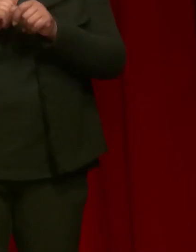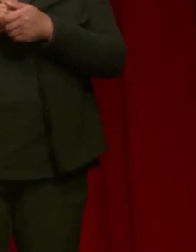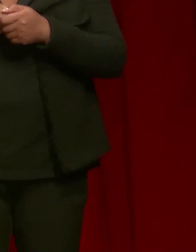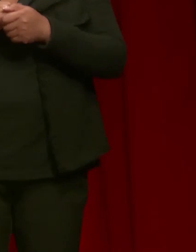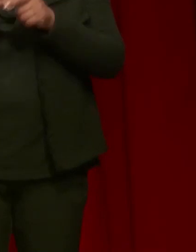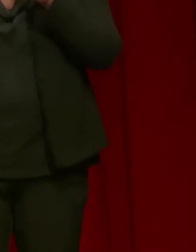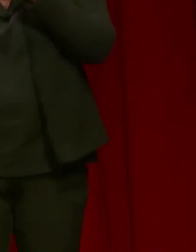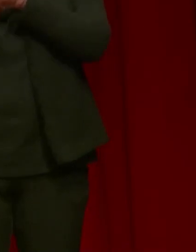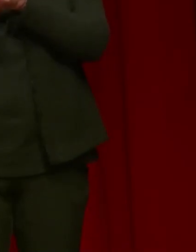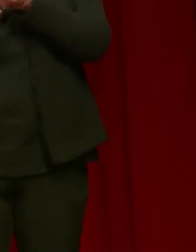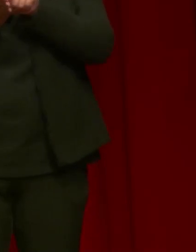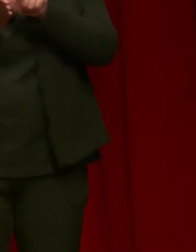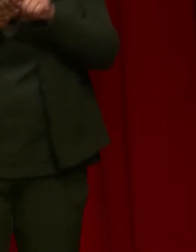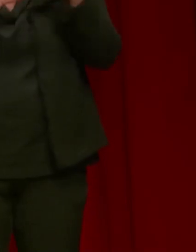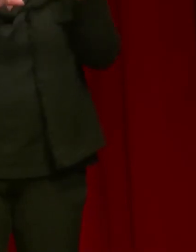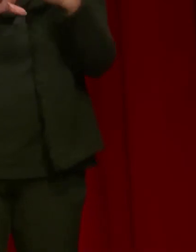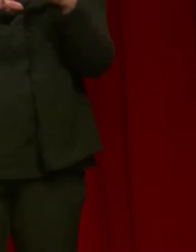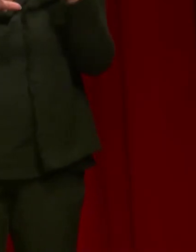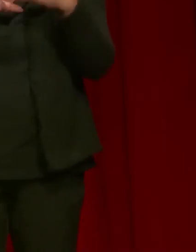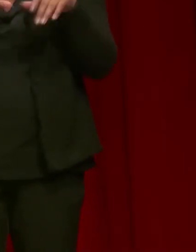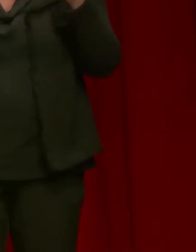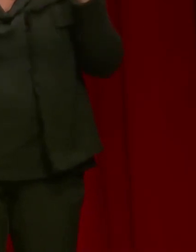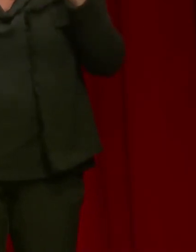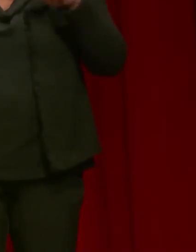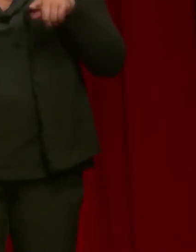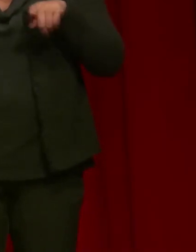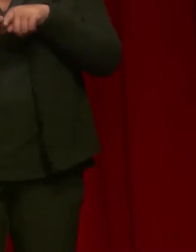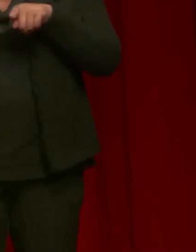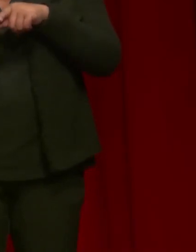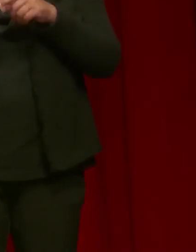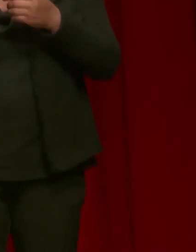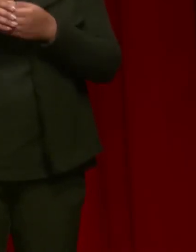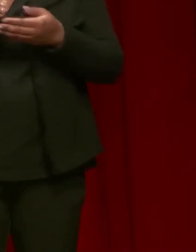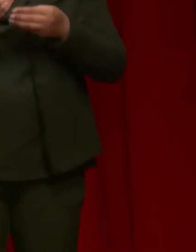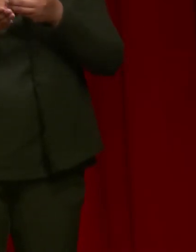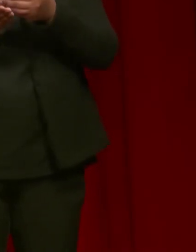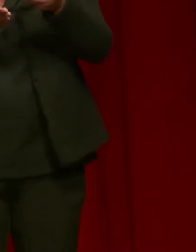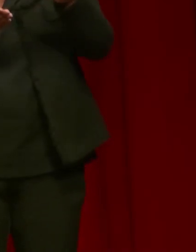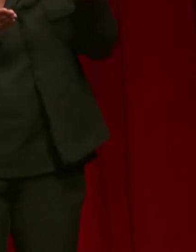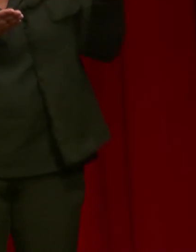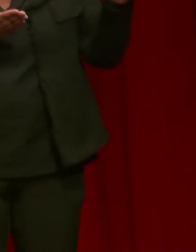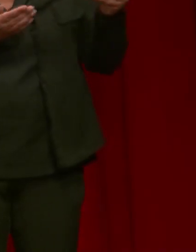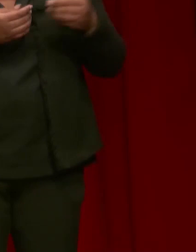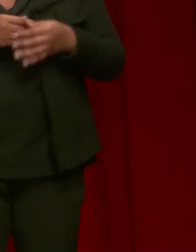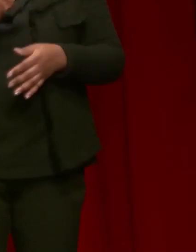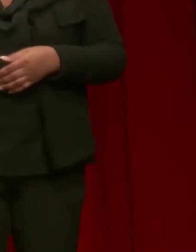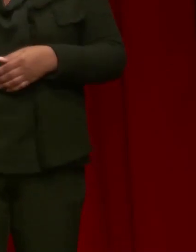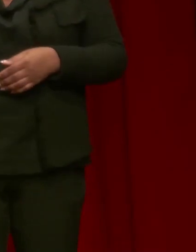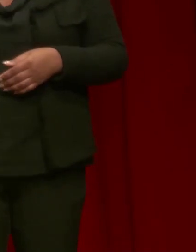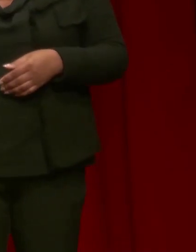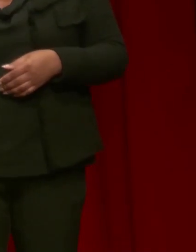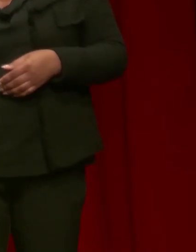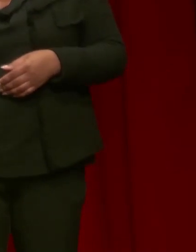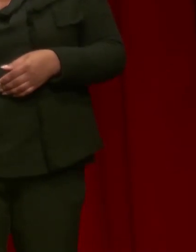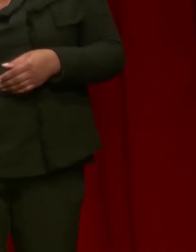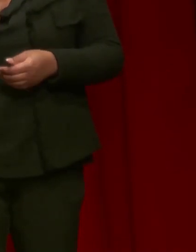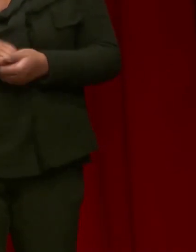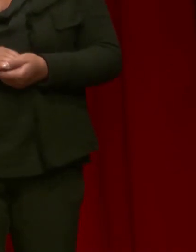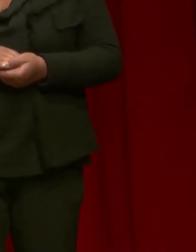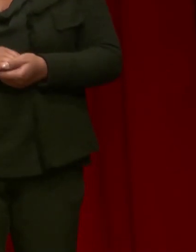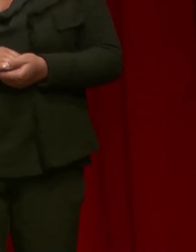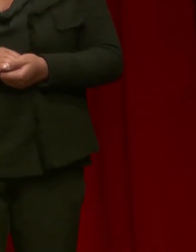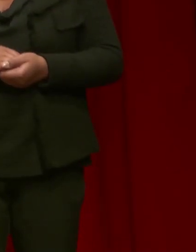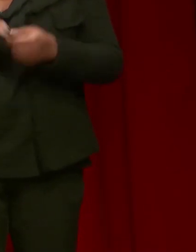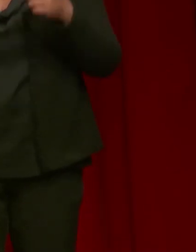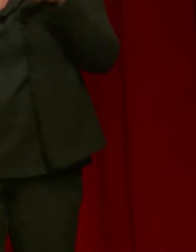vocês, façam as perguntas, vão entregando aos voluntários que estão aqui conosco, para que a gente consiga